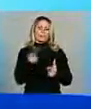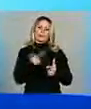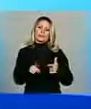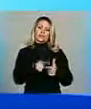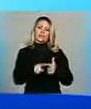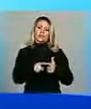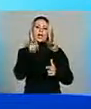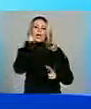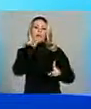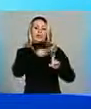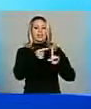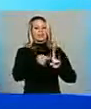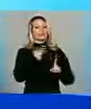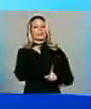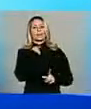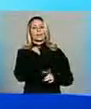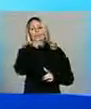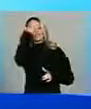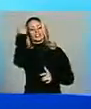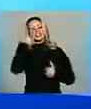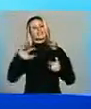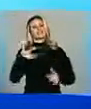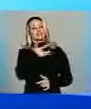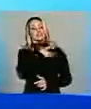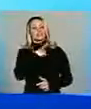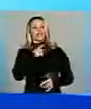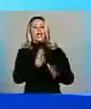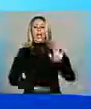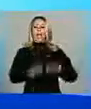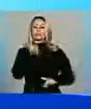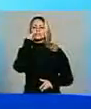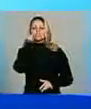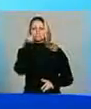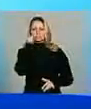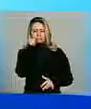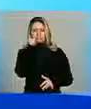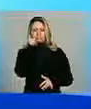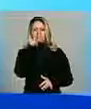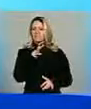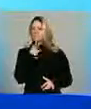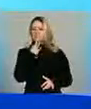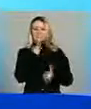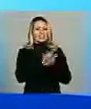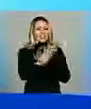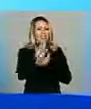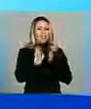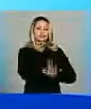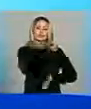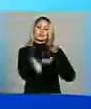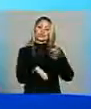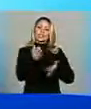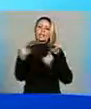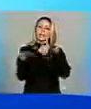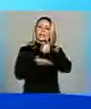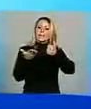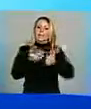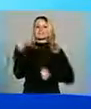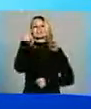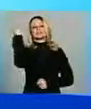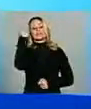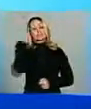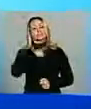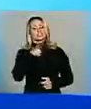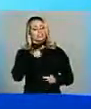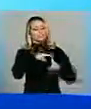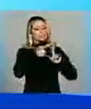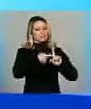pode descuidar da saúde. Existem mulheres que desconhecem os cuidados básicos e necessários para que